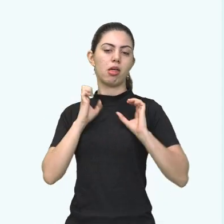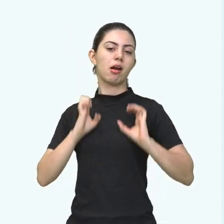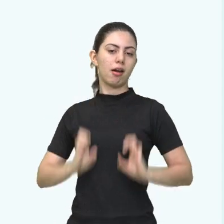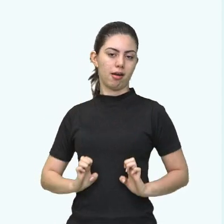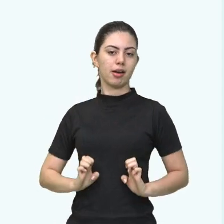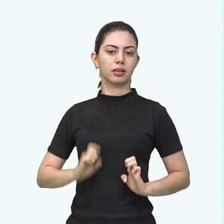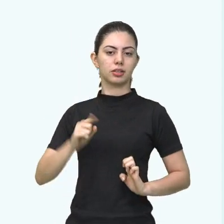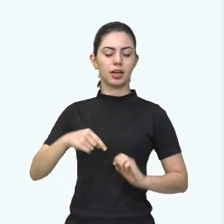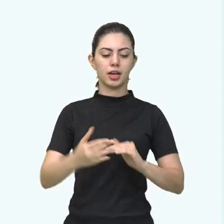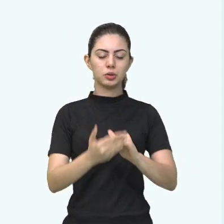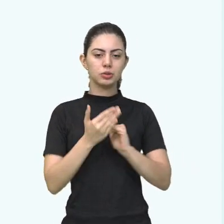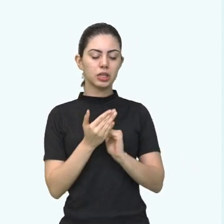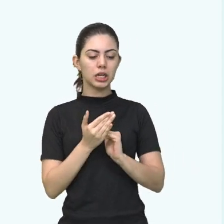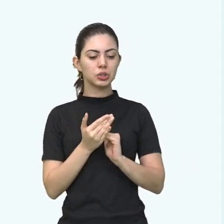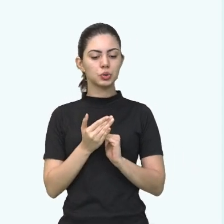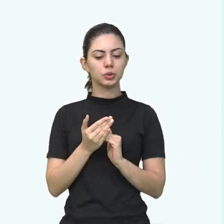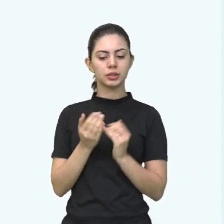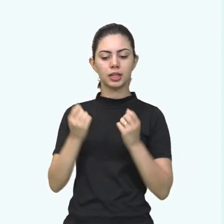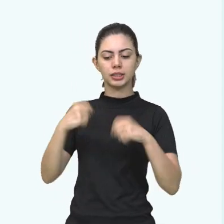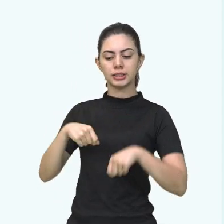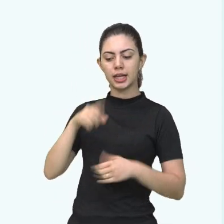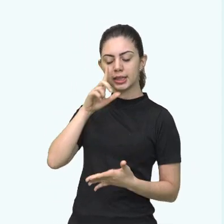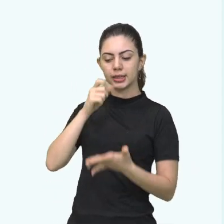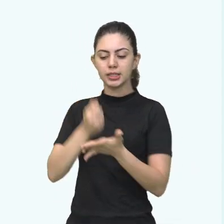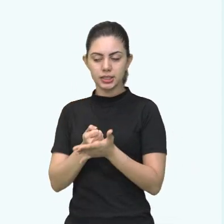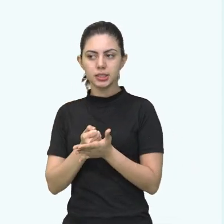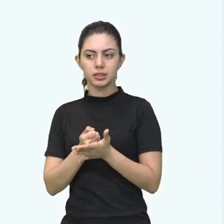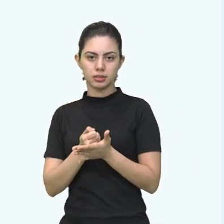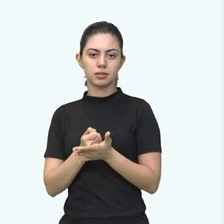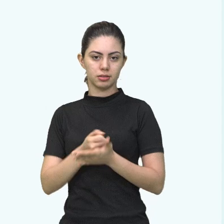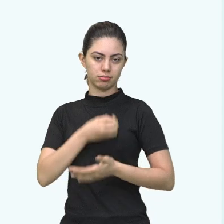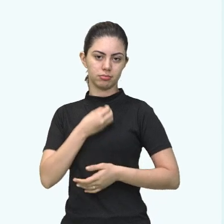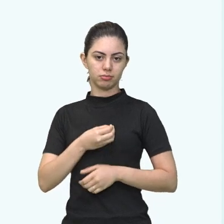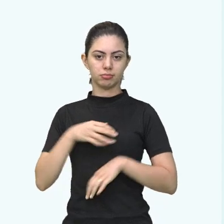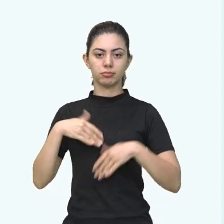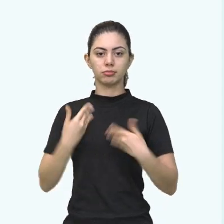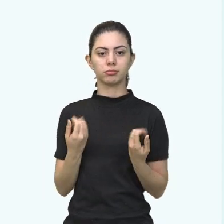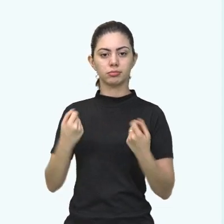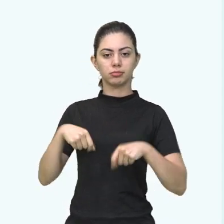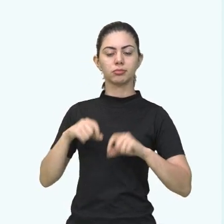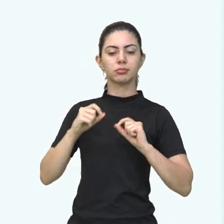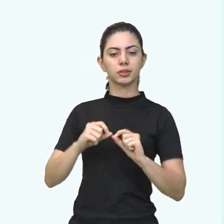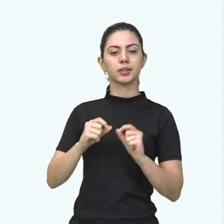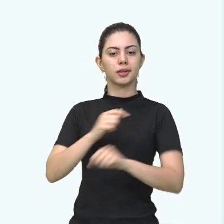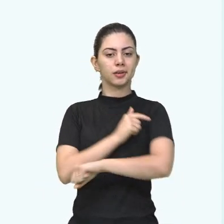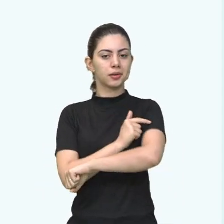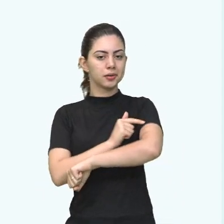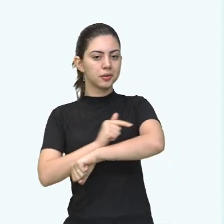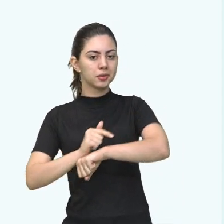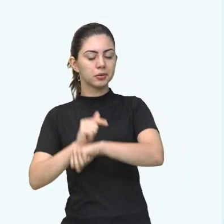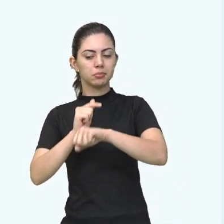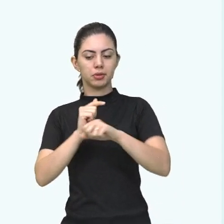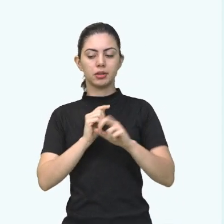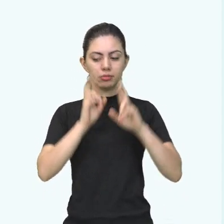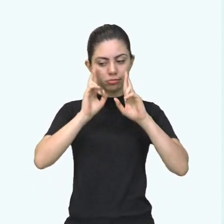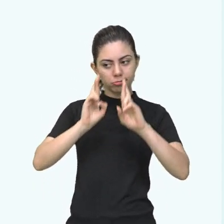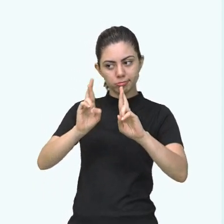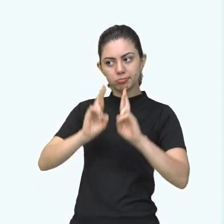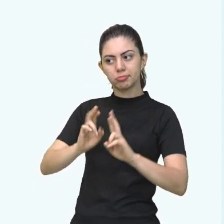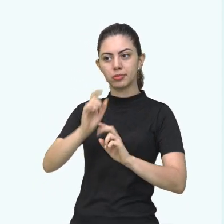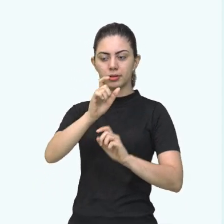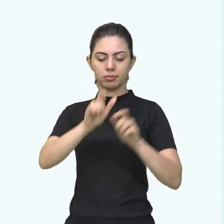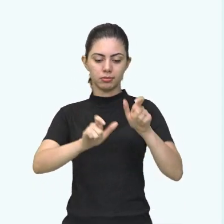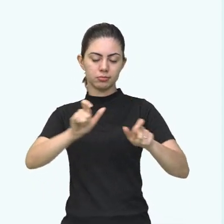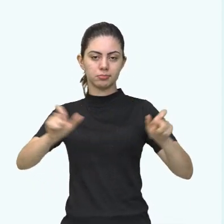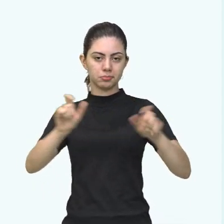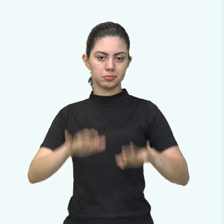guia moral que orienta nossas ações e decisões, garantindo o respeito e a dignidade de todos os indivíduos. Então a